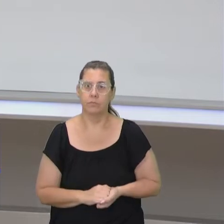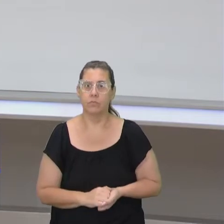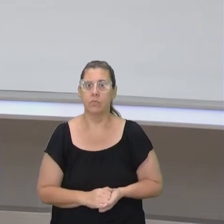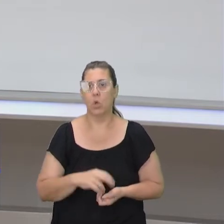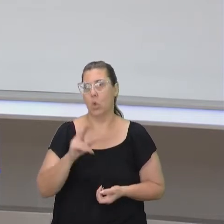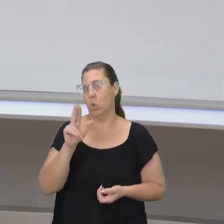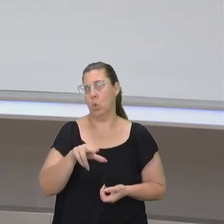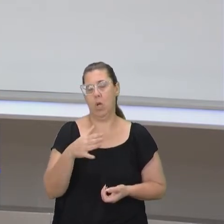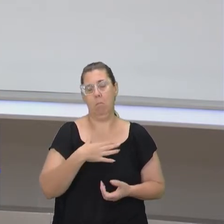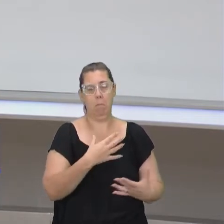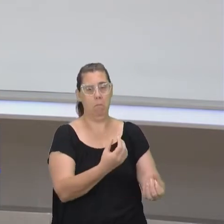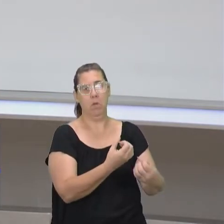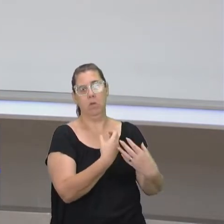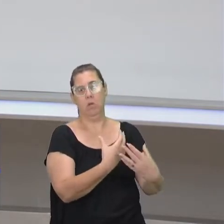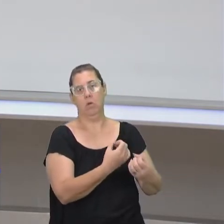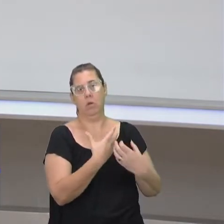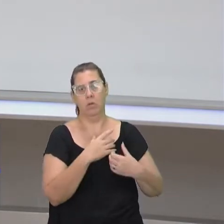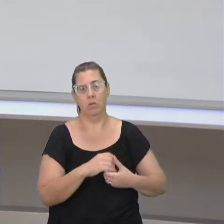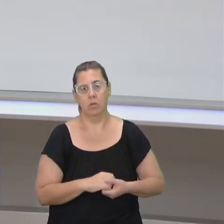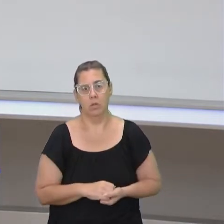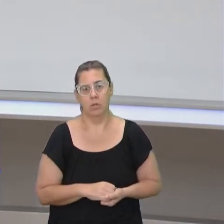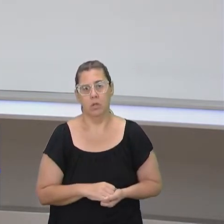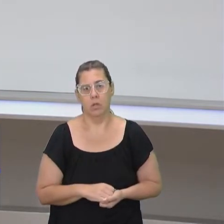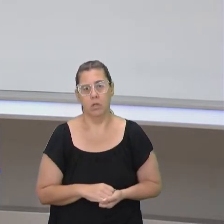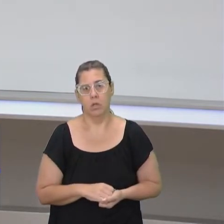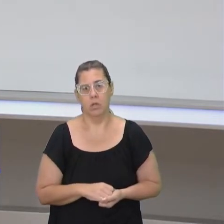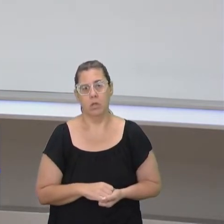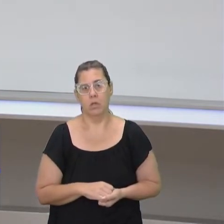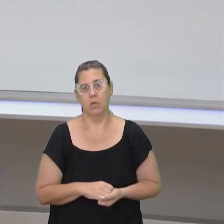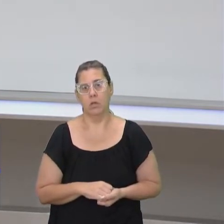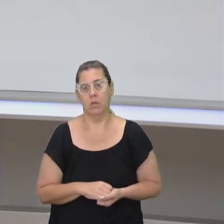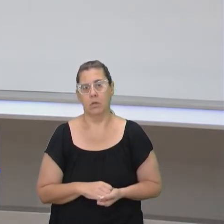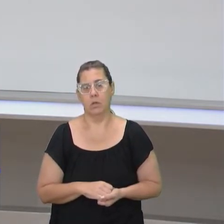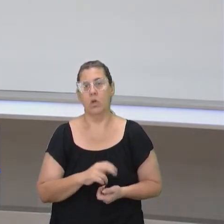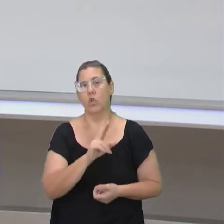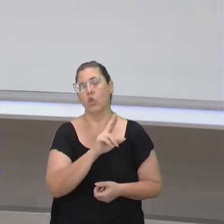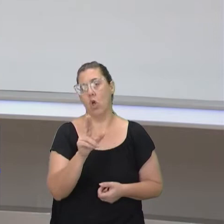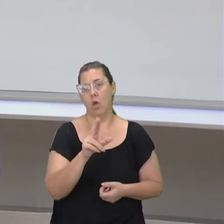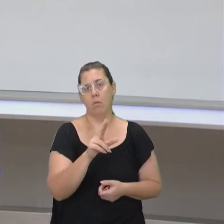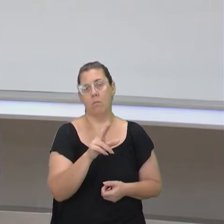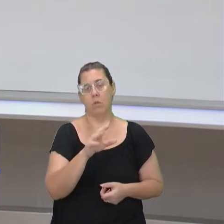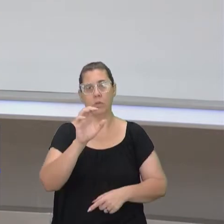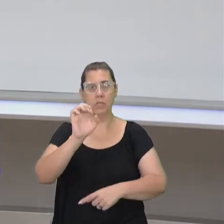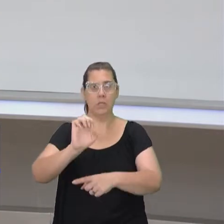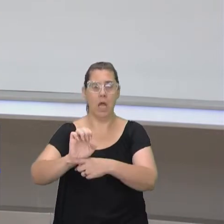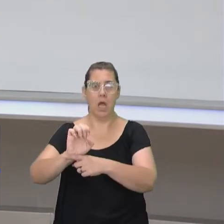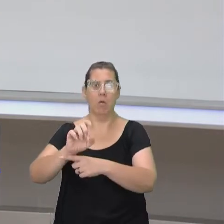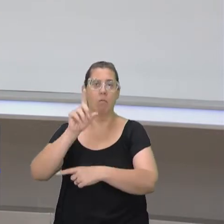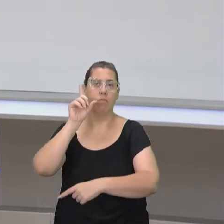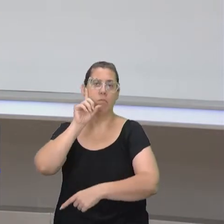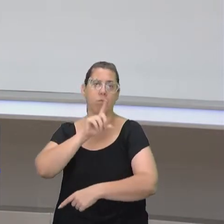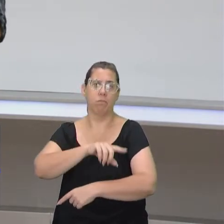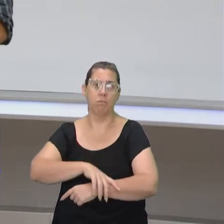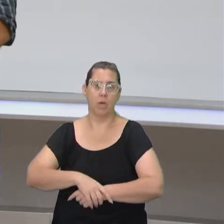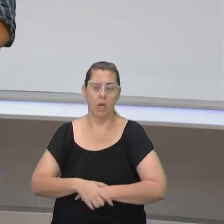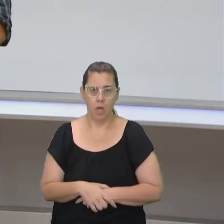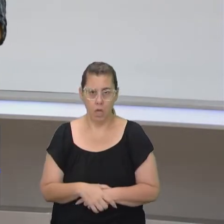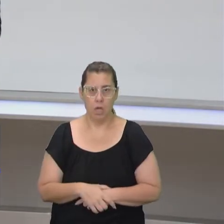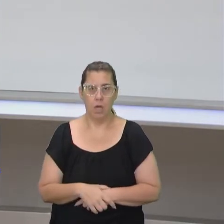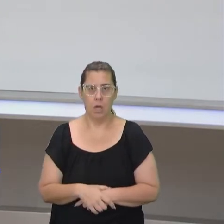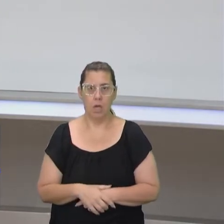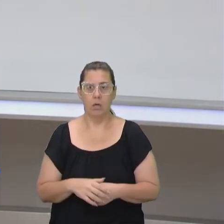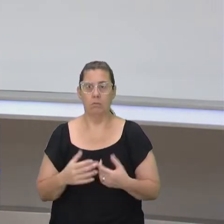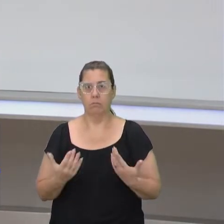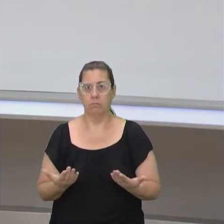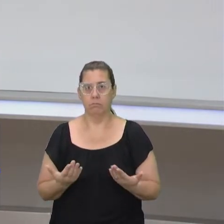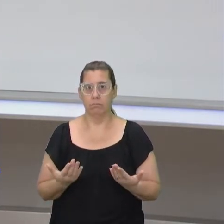ninguém me ensinou na escola que Rhode Island é o nome de um estado americano, né? Então, ou seja, Rhode Island, o estado ou a cidade?